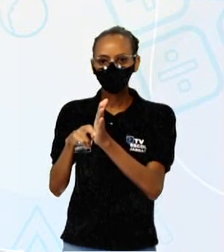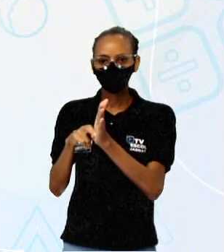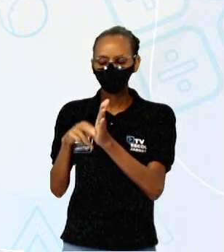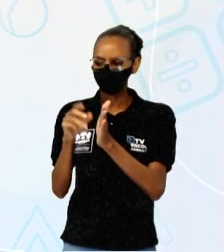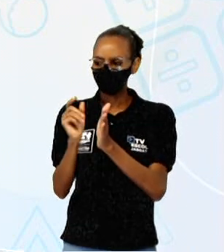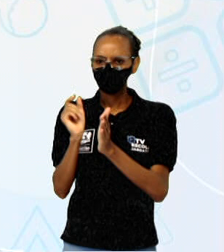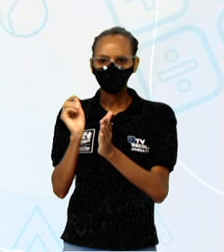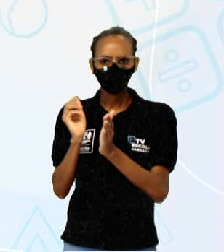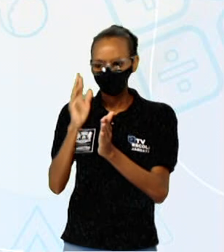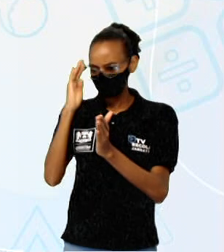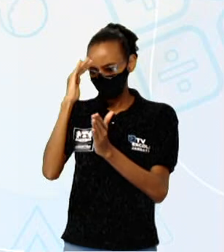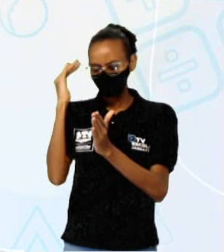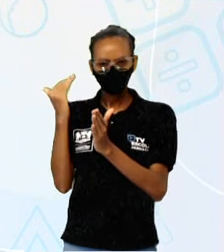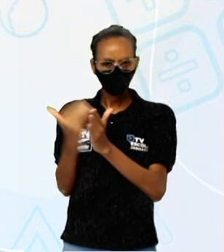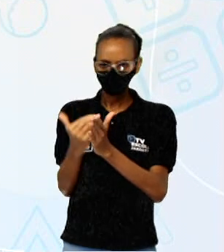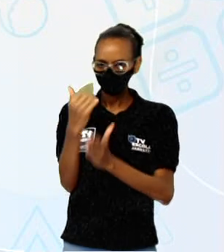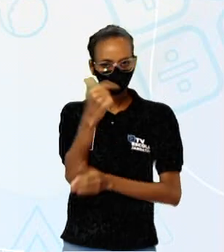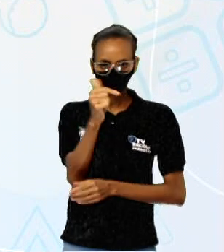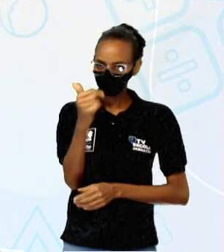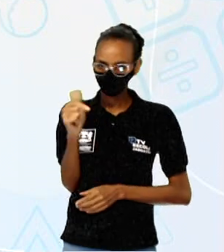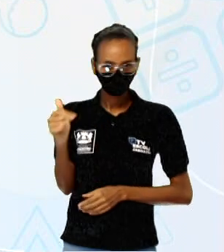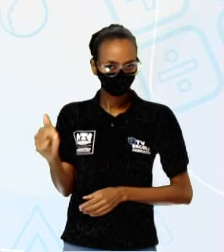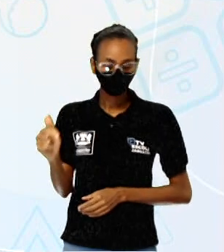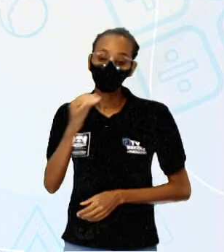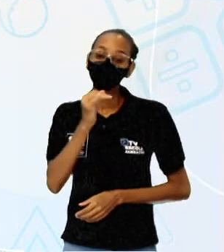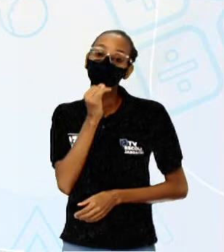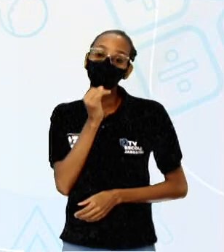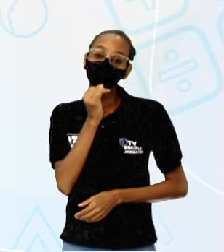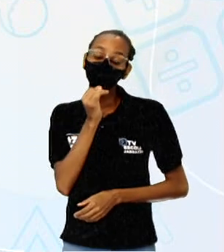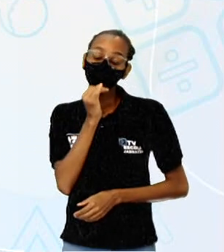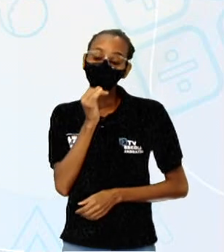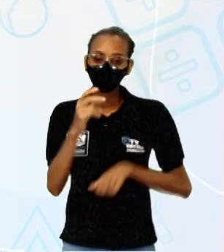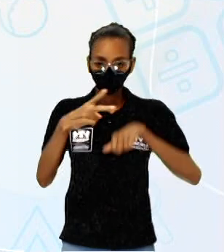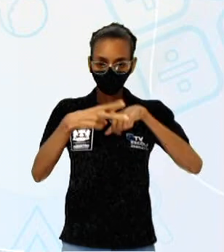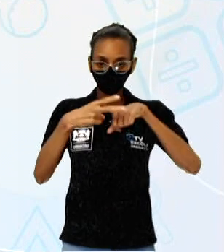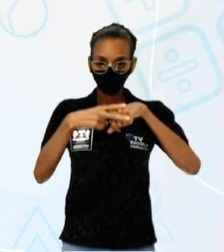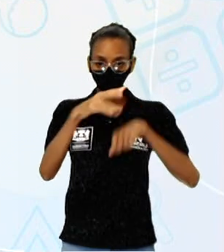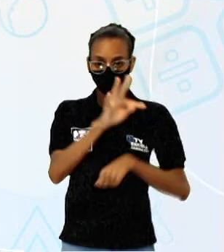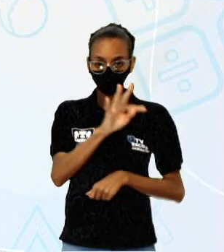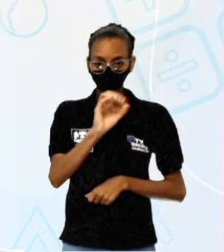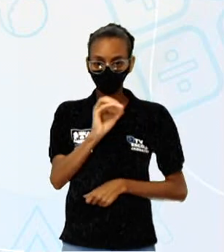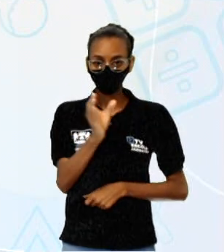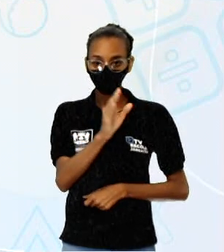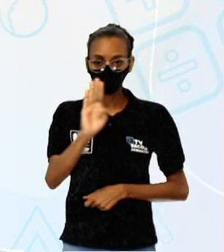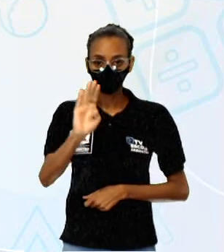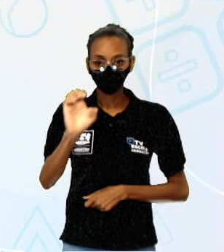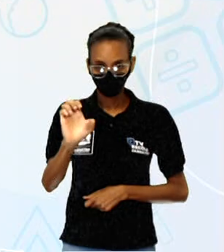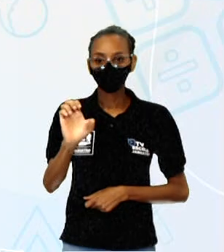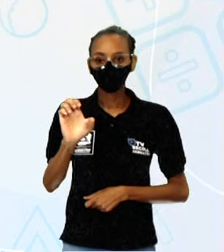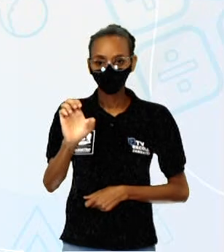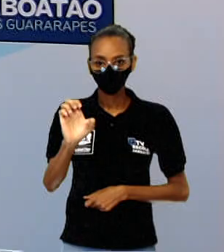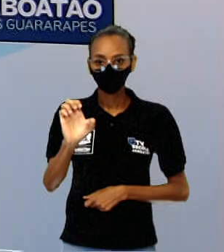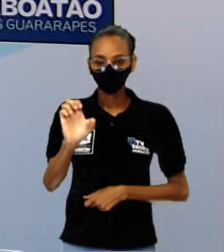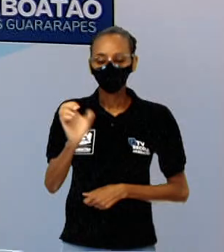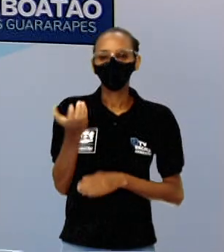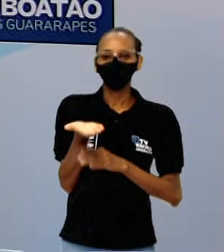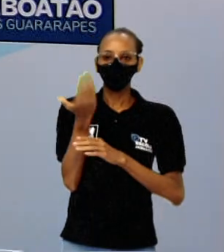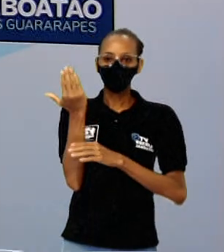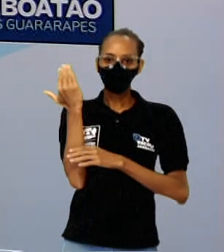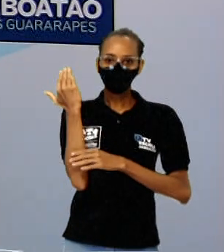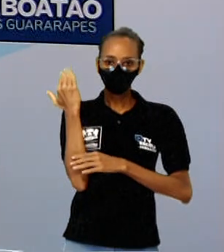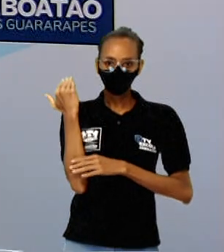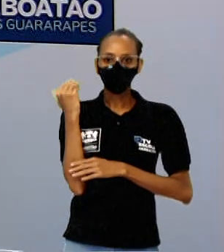eles sigam, certo? Então, por exemplo, o verbo to be, se a gente fosse colocar be no passado, se